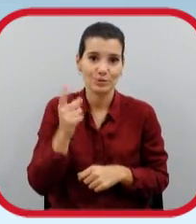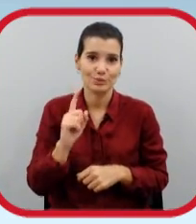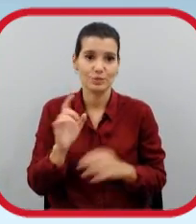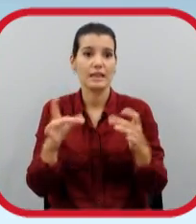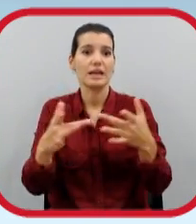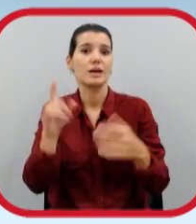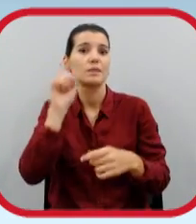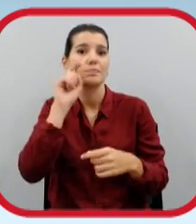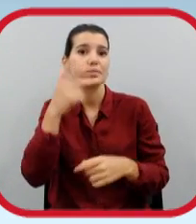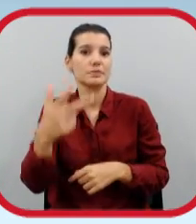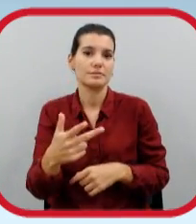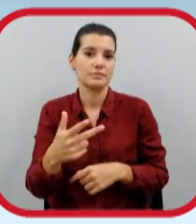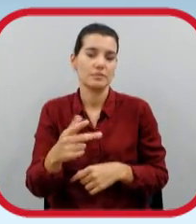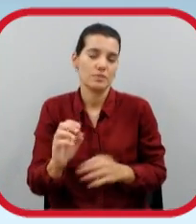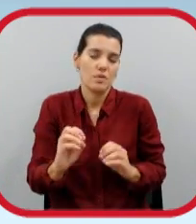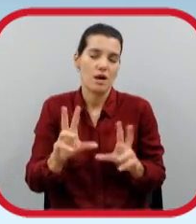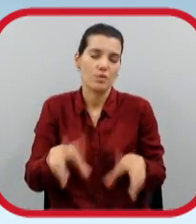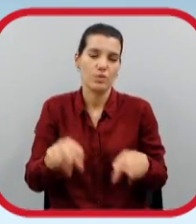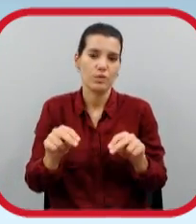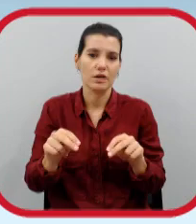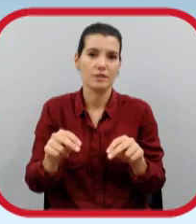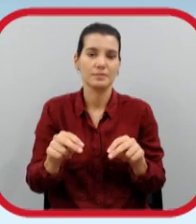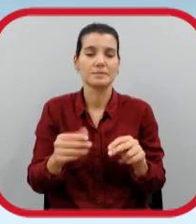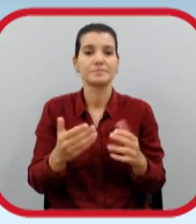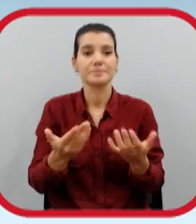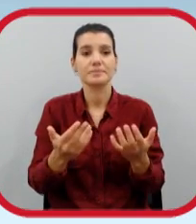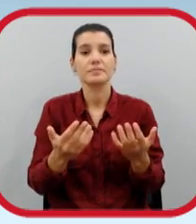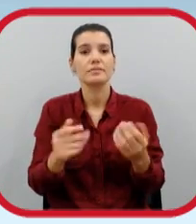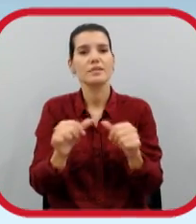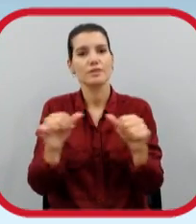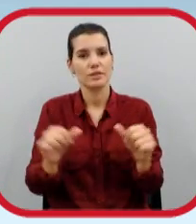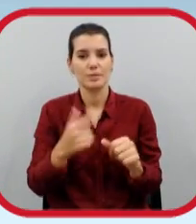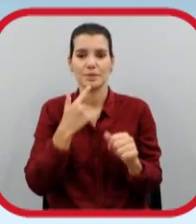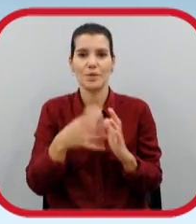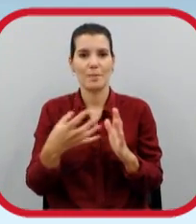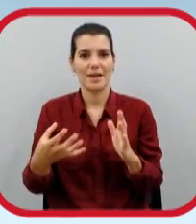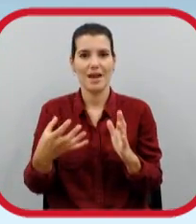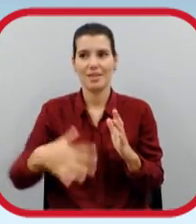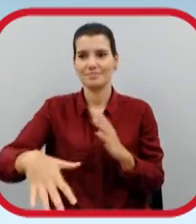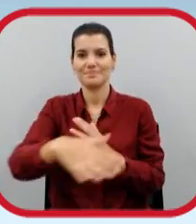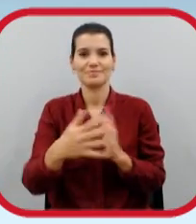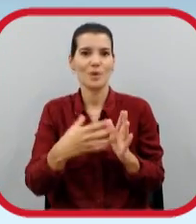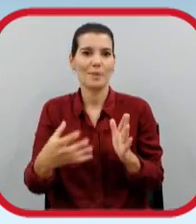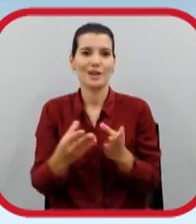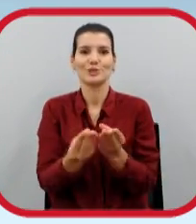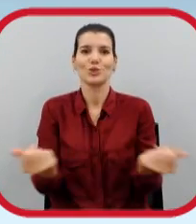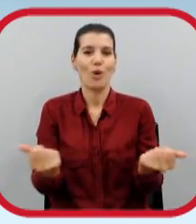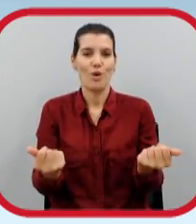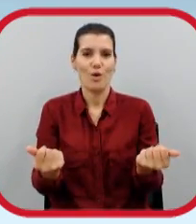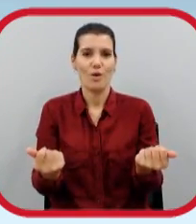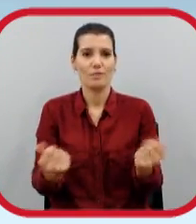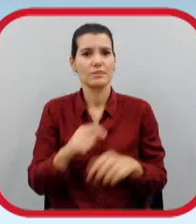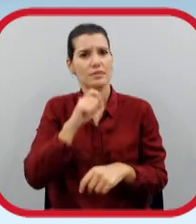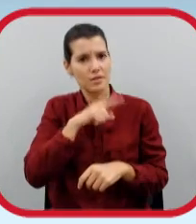Portanto, a 100% de cibersegurança também não vai existir. Não é? Nunca. Não é? O sistema é demasiado complicado, é um ambiente demasiado complicado para se resolver